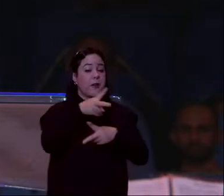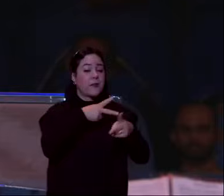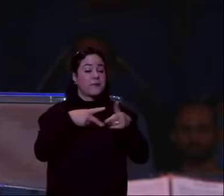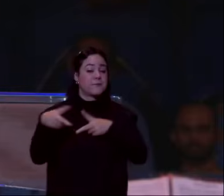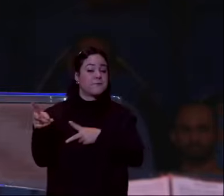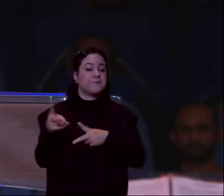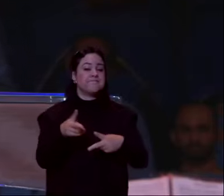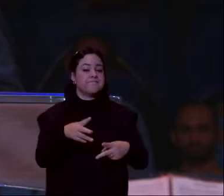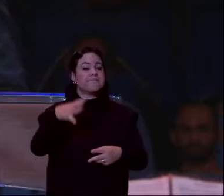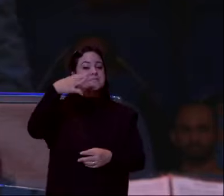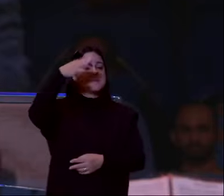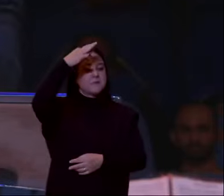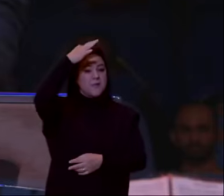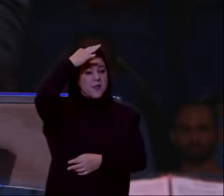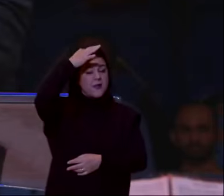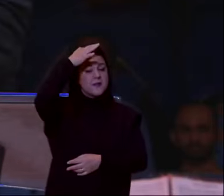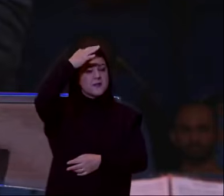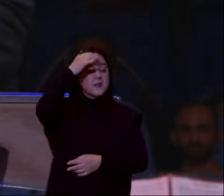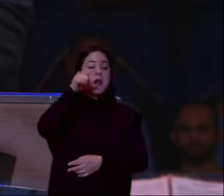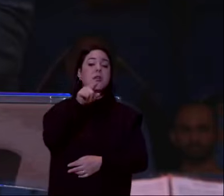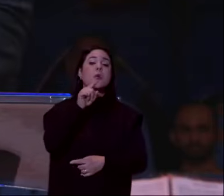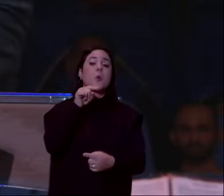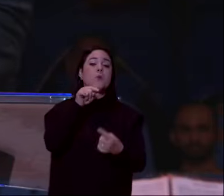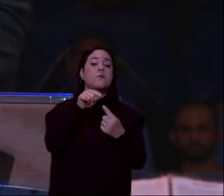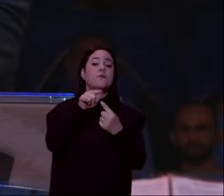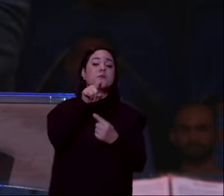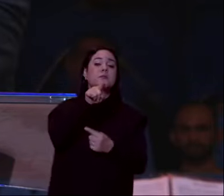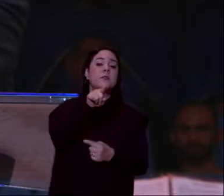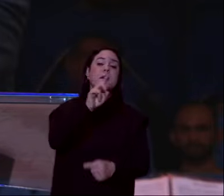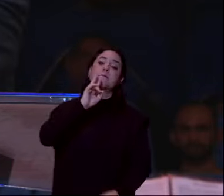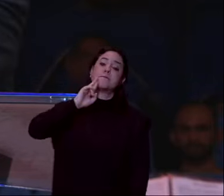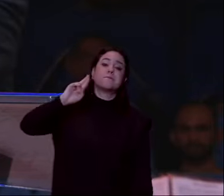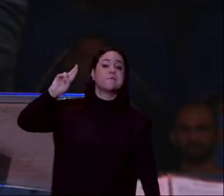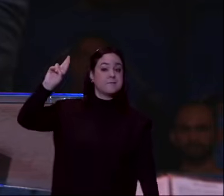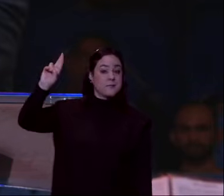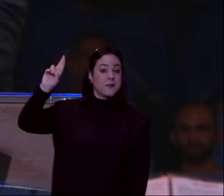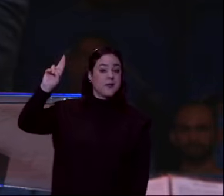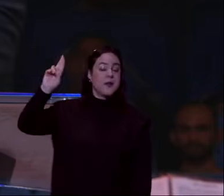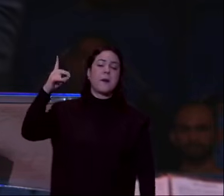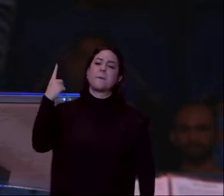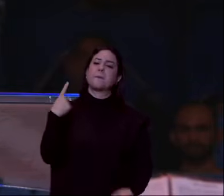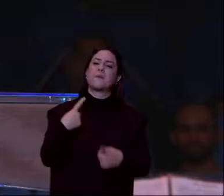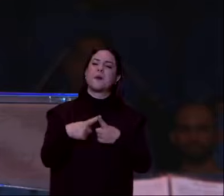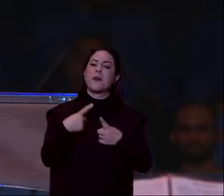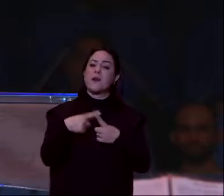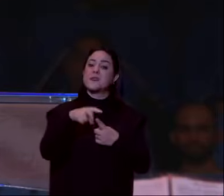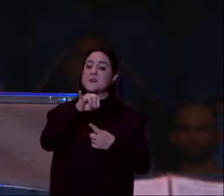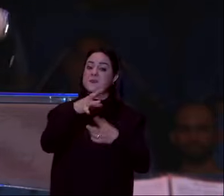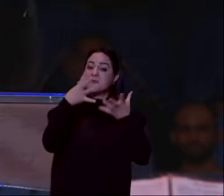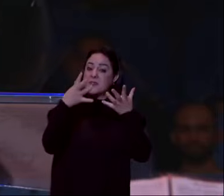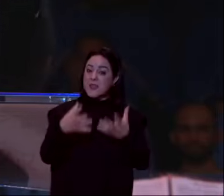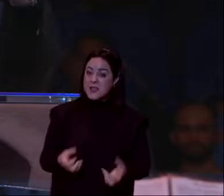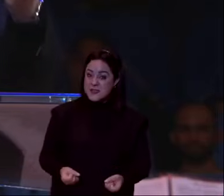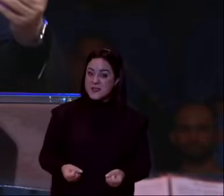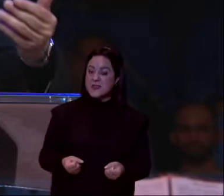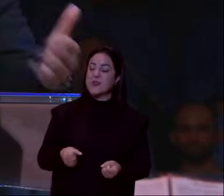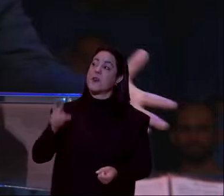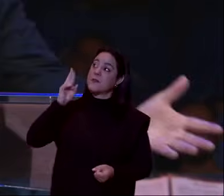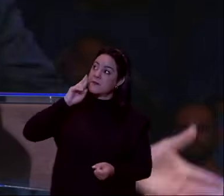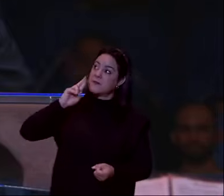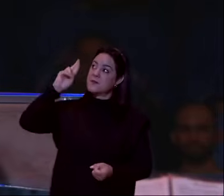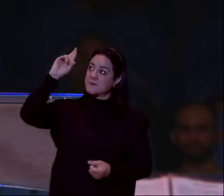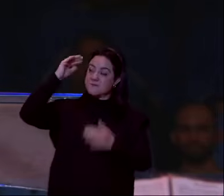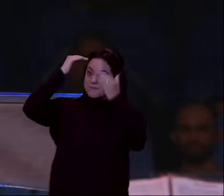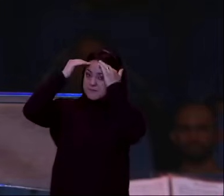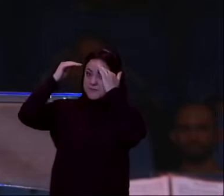o objetivo dele é que você responda ao chamado dele, porque se você responder ao chamado dele, tem coisas extraordinárias